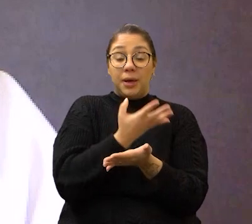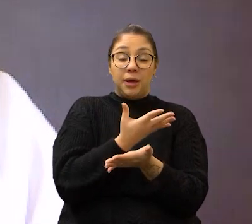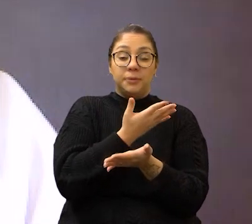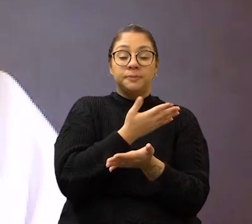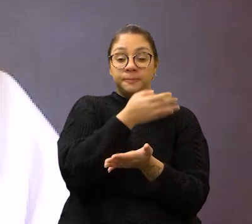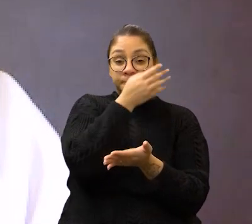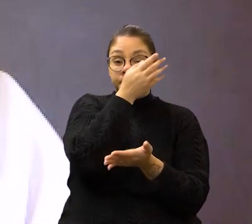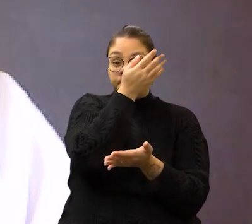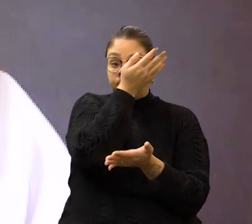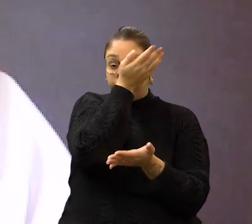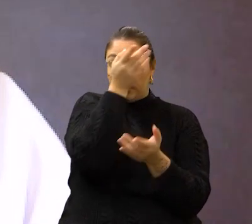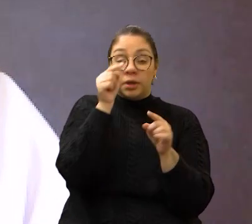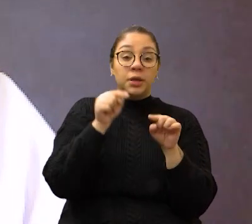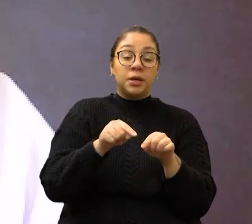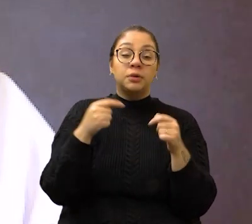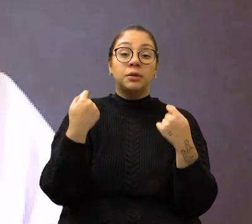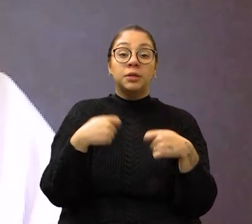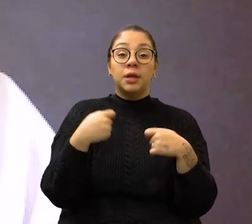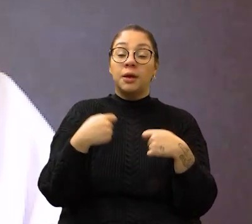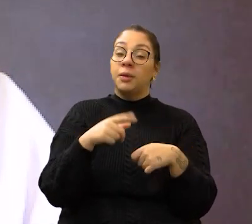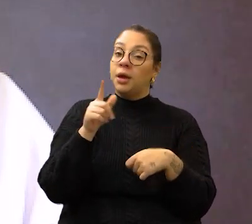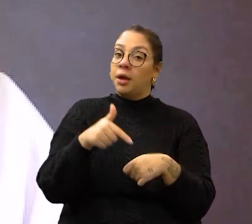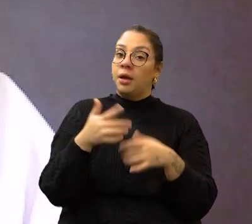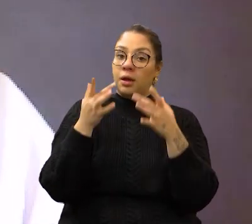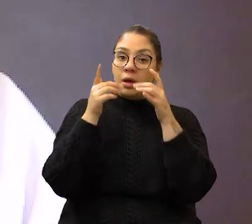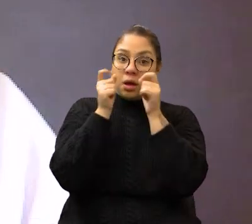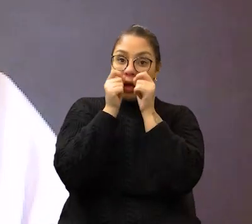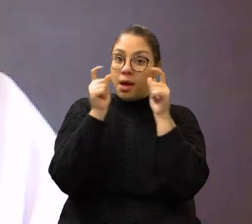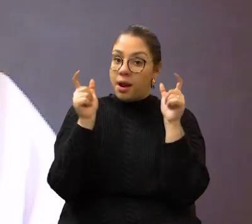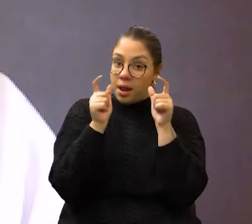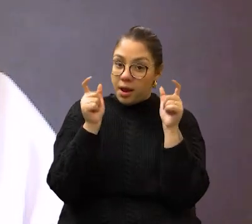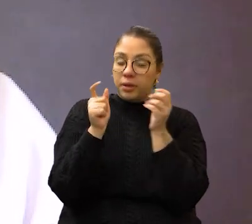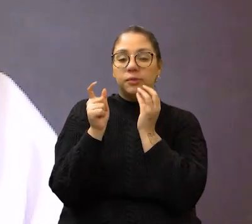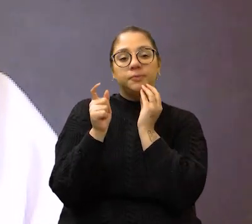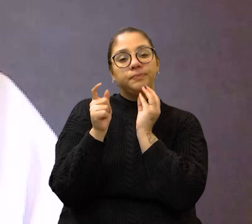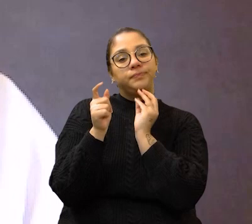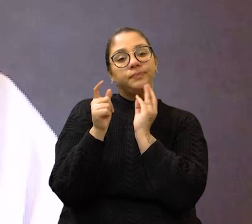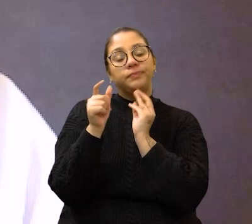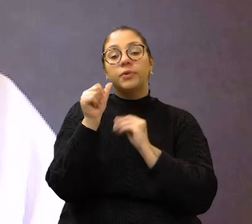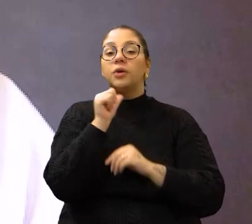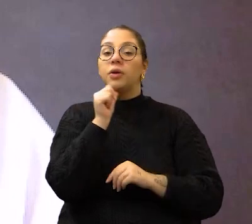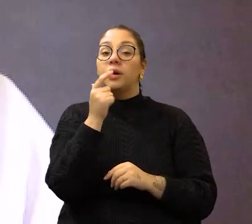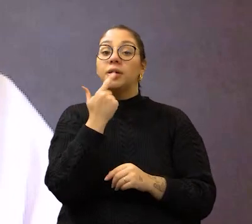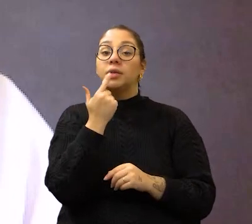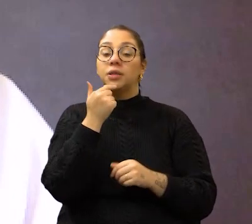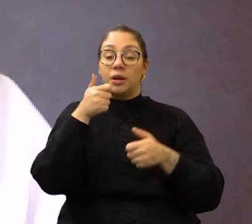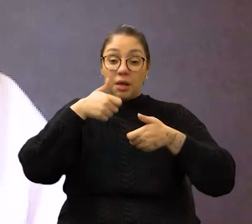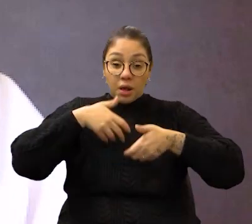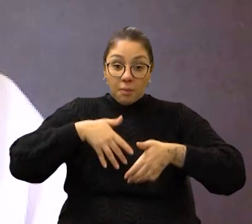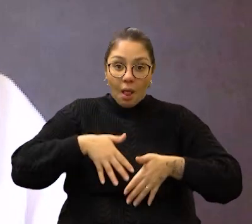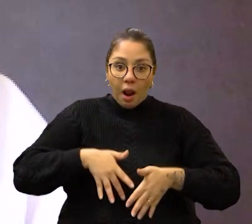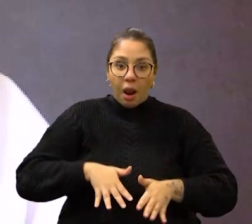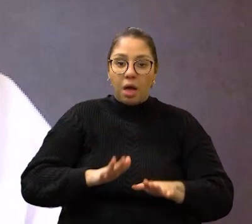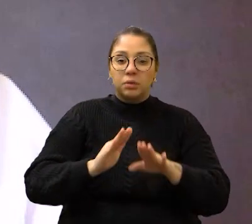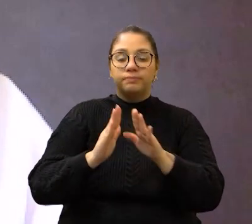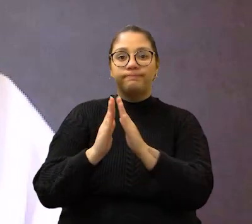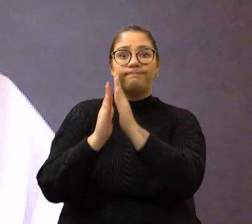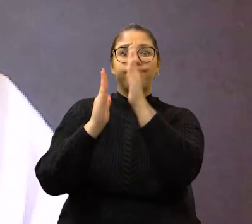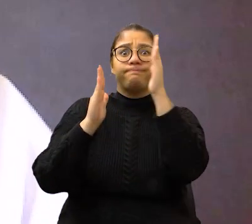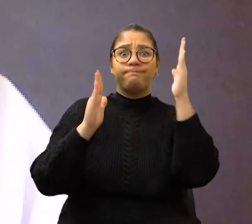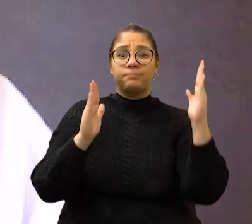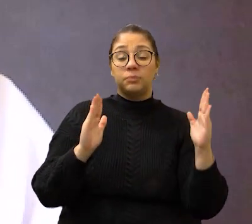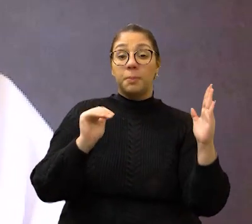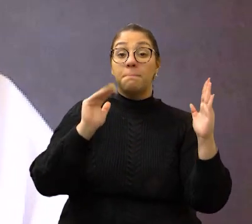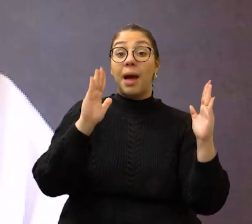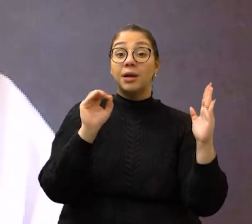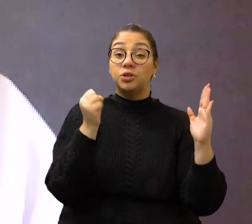bem, isso deve sempre ser o sinal de alerta, ou seja, um sangramento que dura mais que 8 dias, ou que nos 8 dias